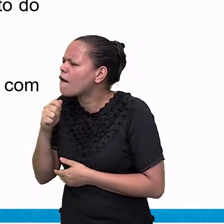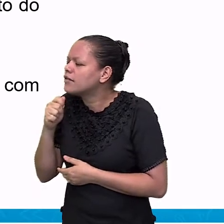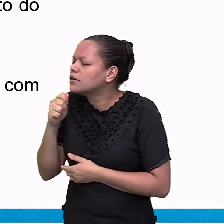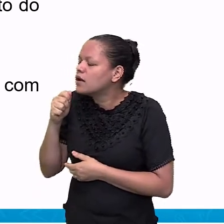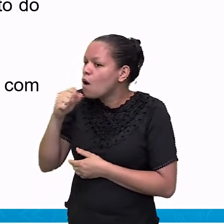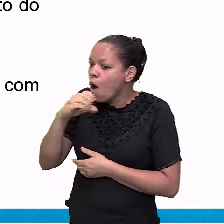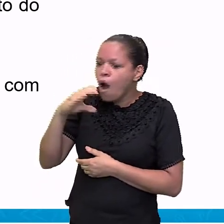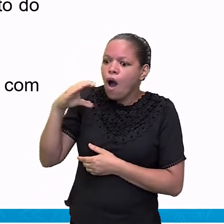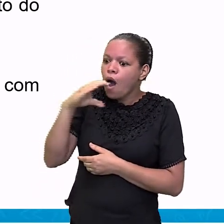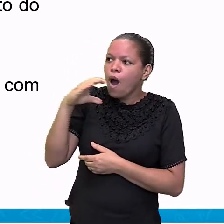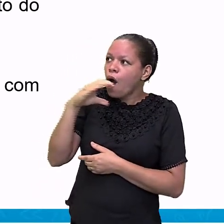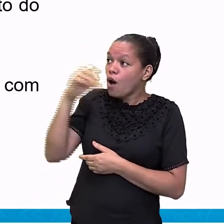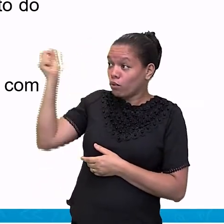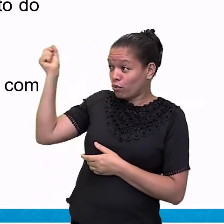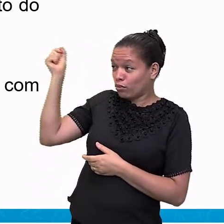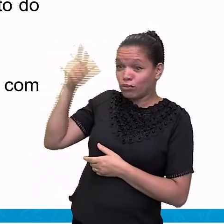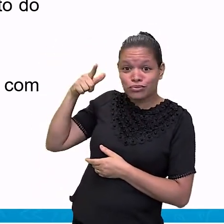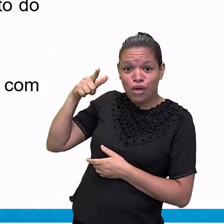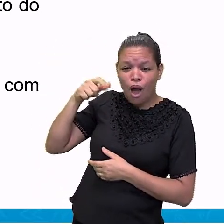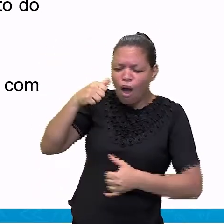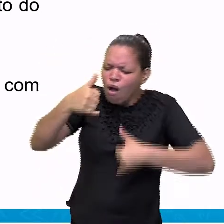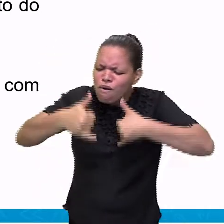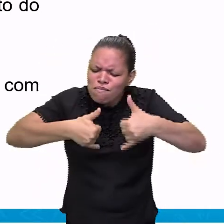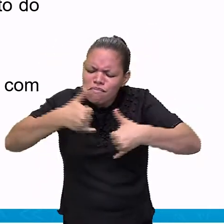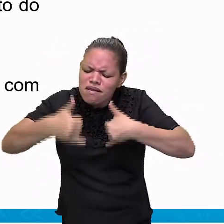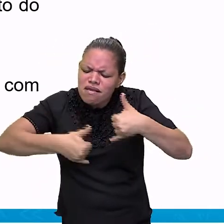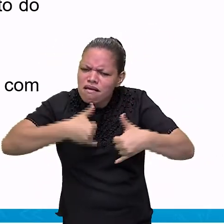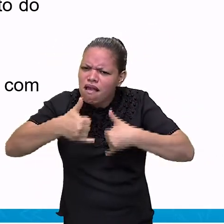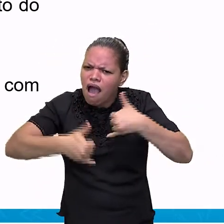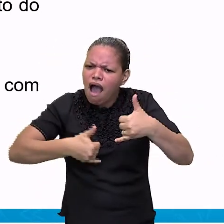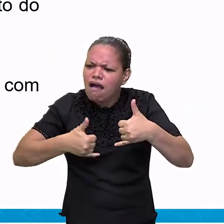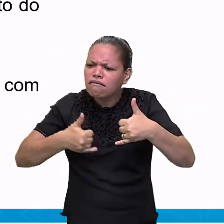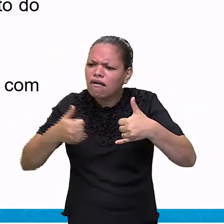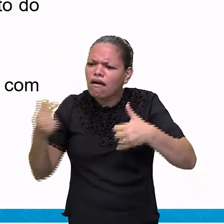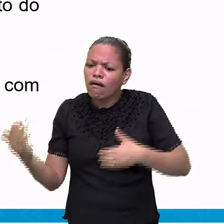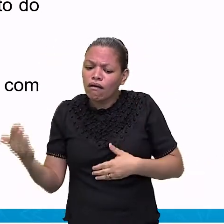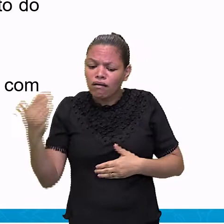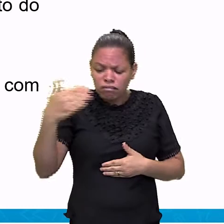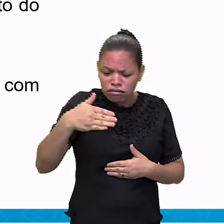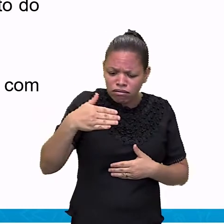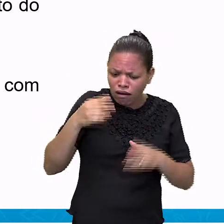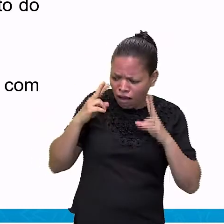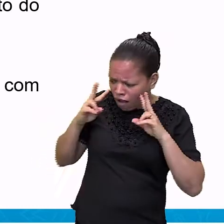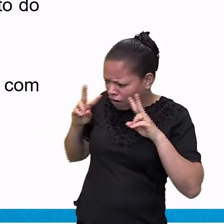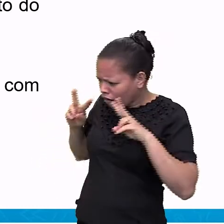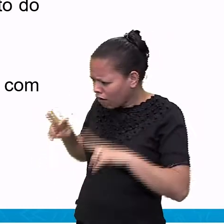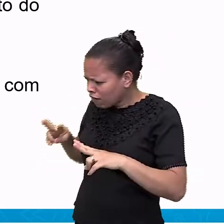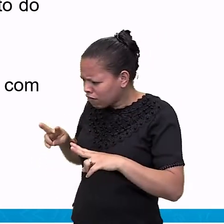enquanto brincava e quando voltou ele estava derretido.